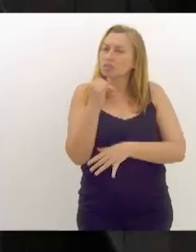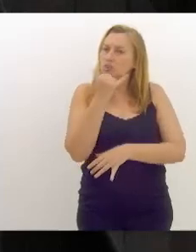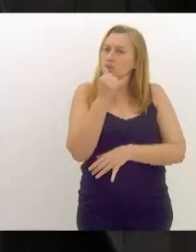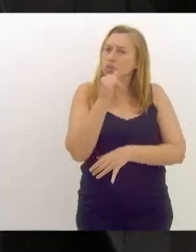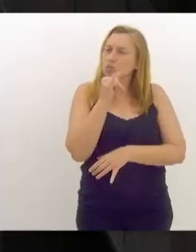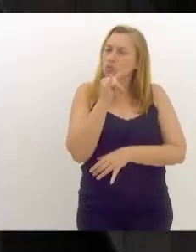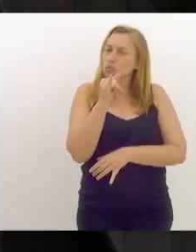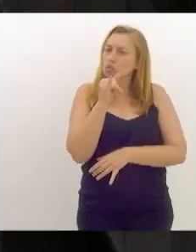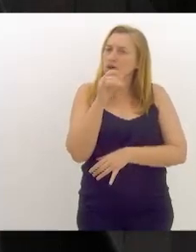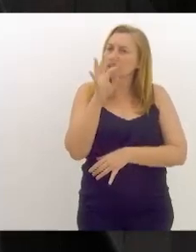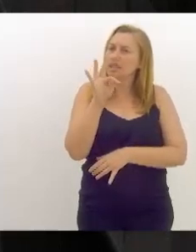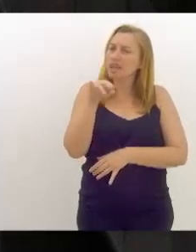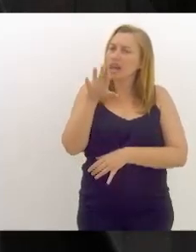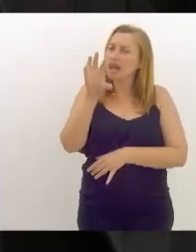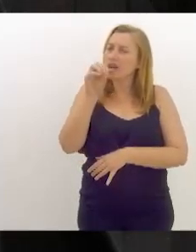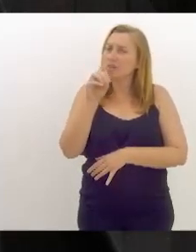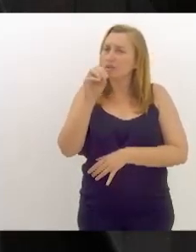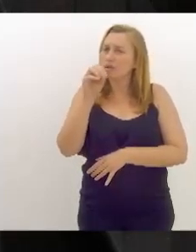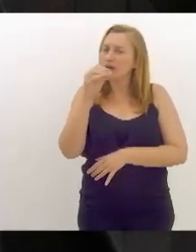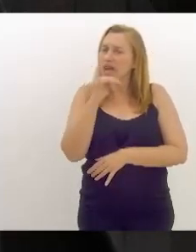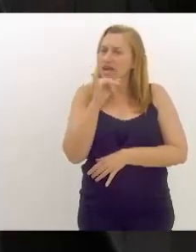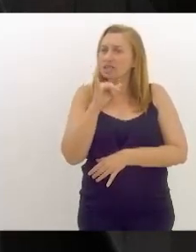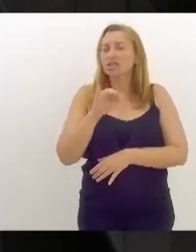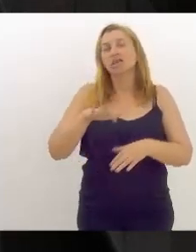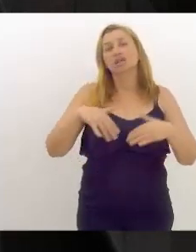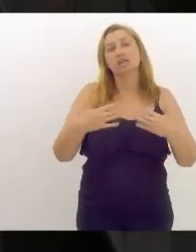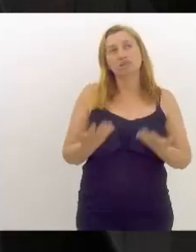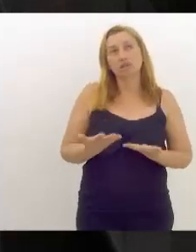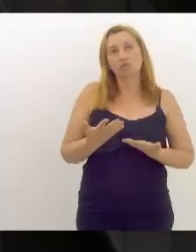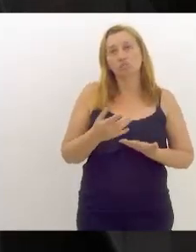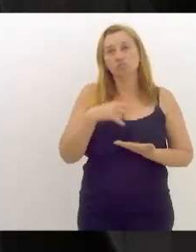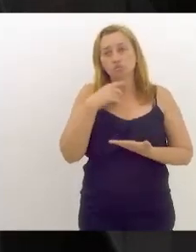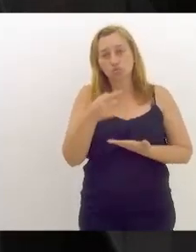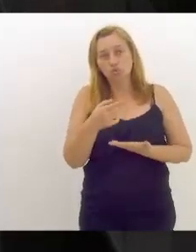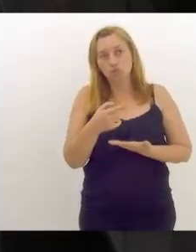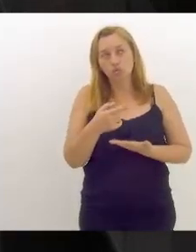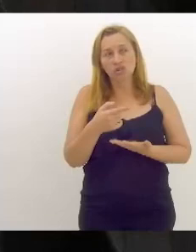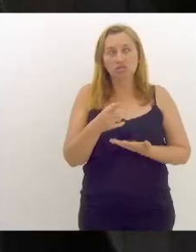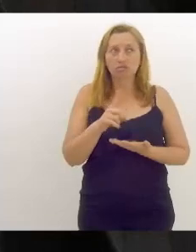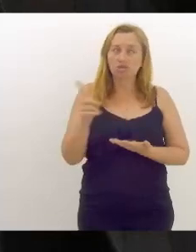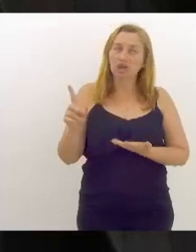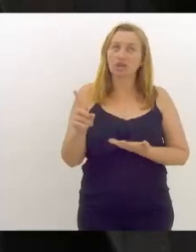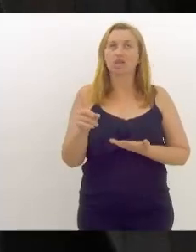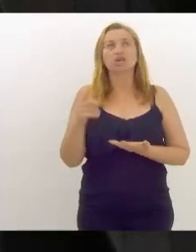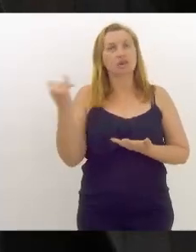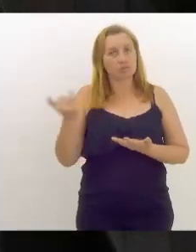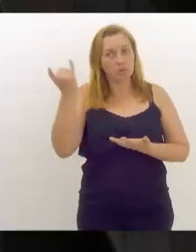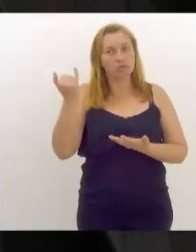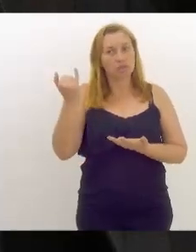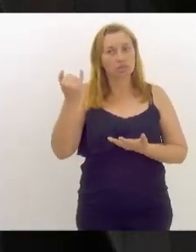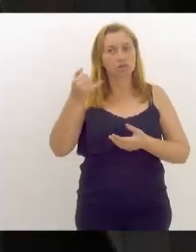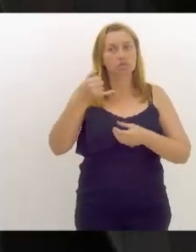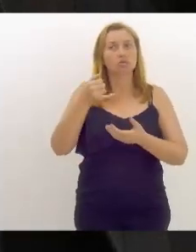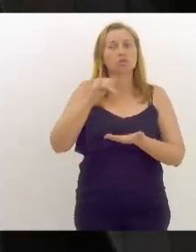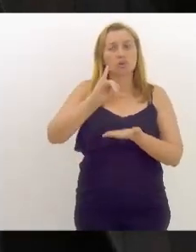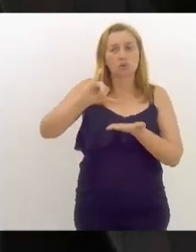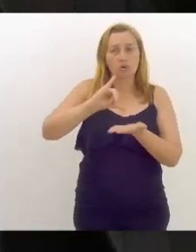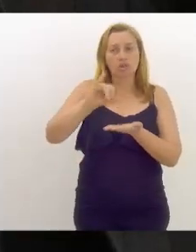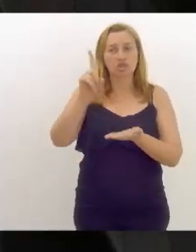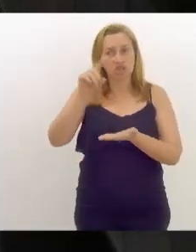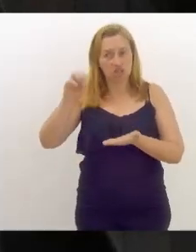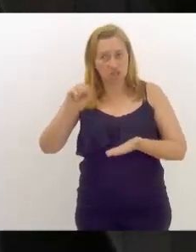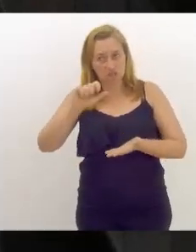em termoelétrica. Então, nenhuma dúvida, óleo diesel é bem essencial. O QAV é bem